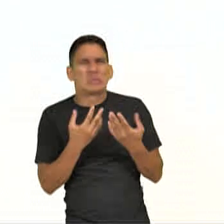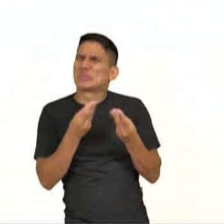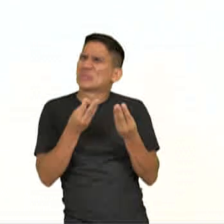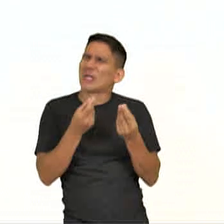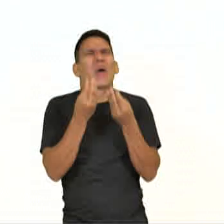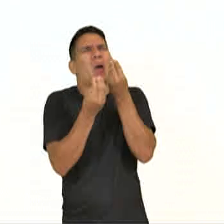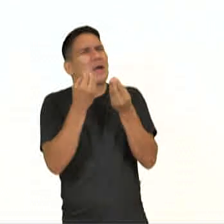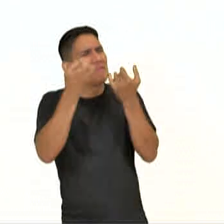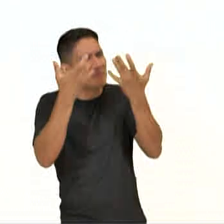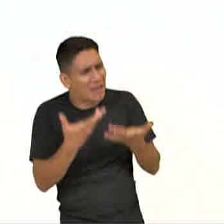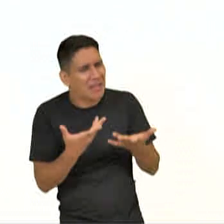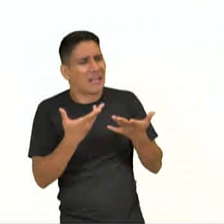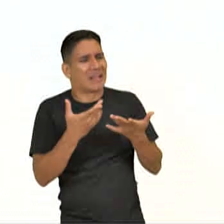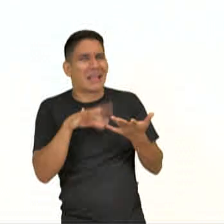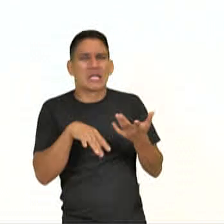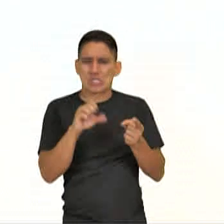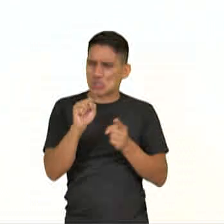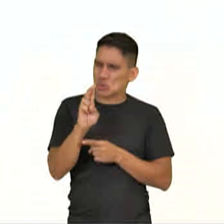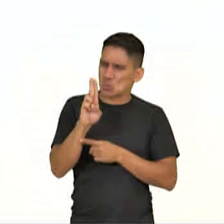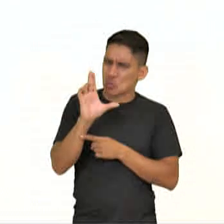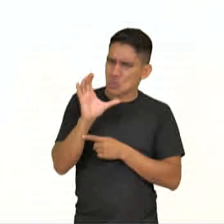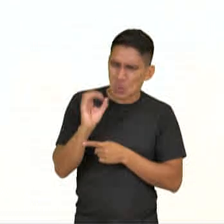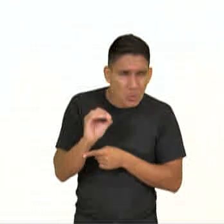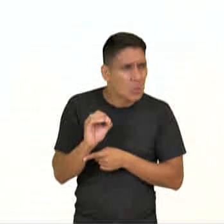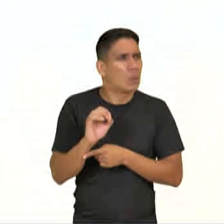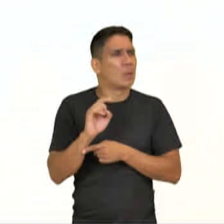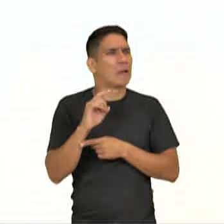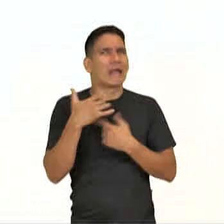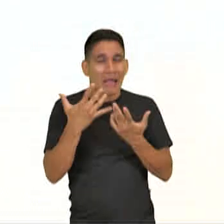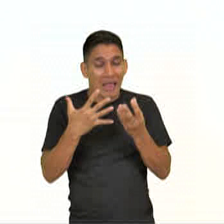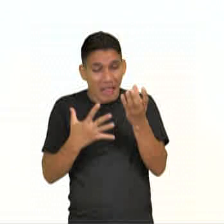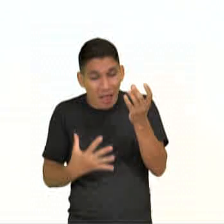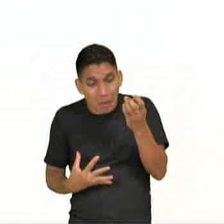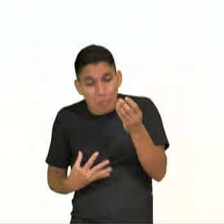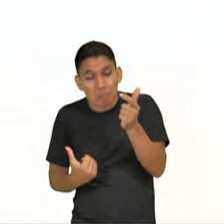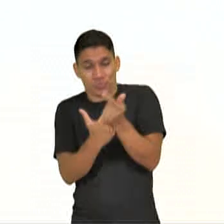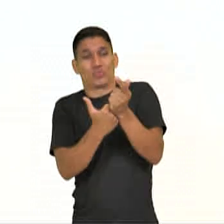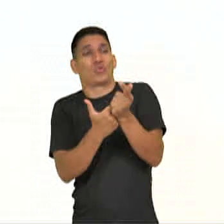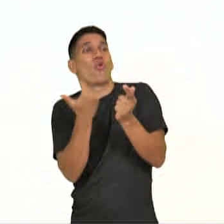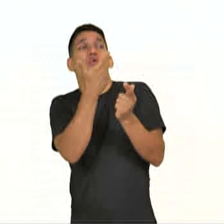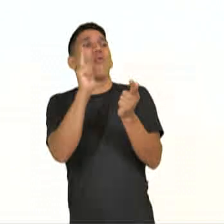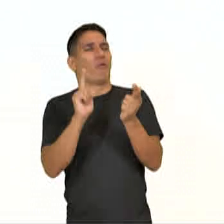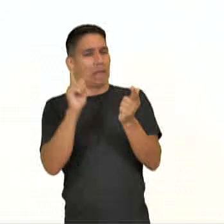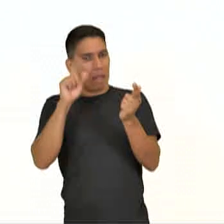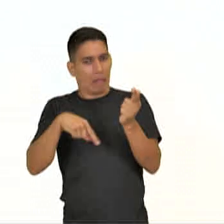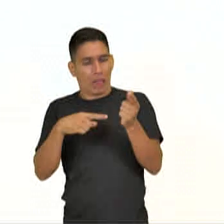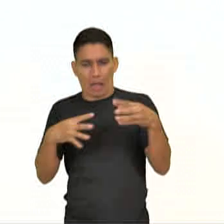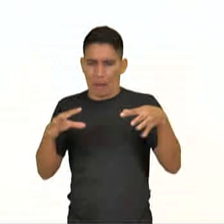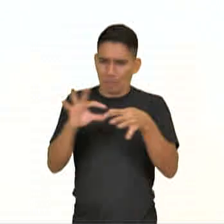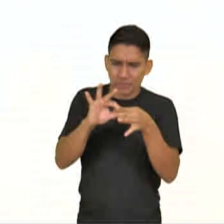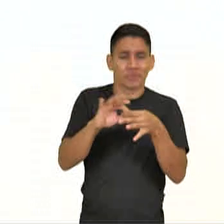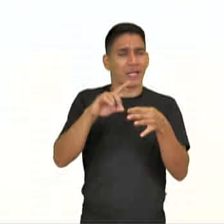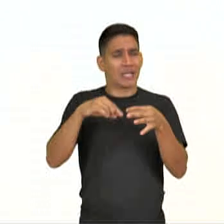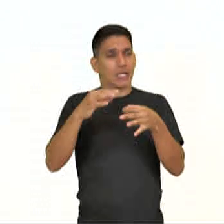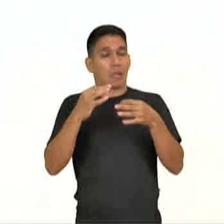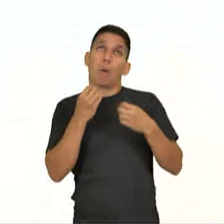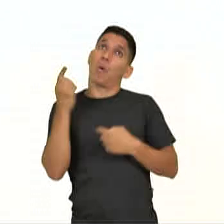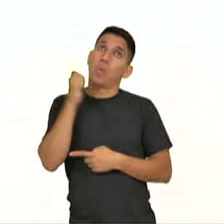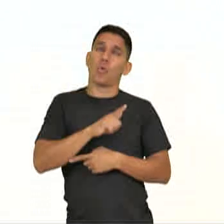que se diz? De sulco. Um sulco onde encaixa a outra ponta, a pontuda, de sorte que